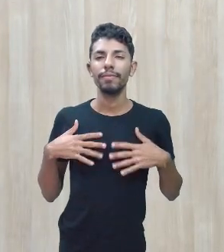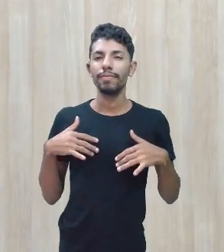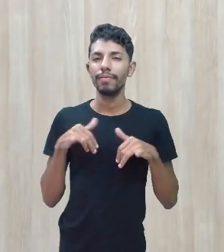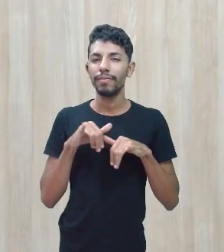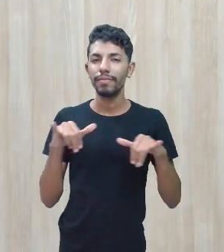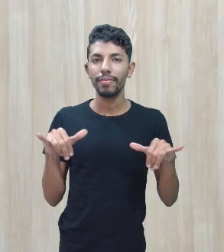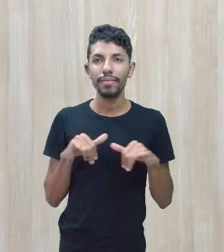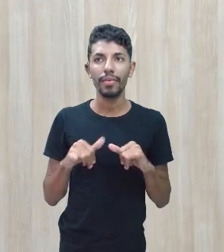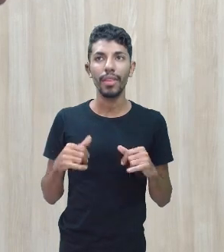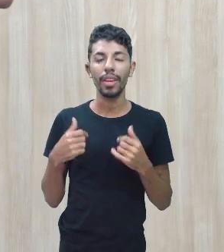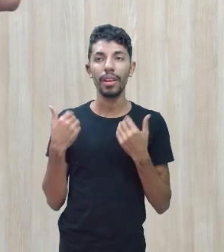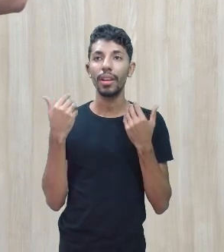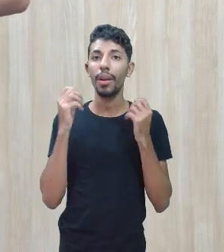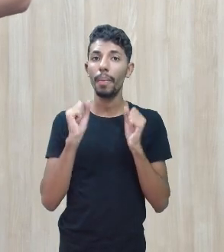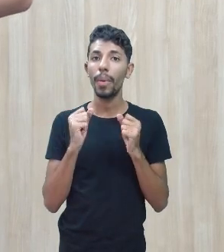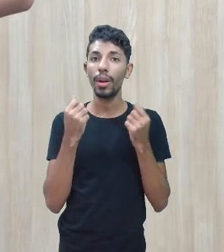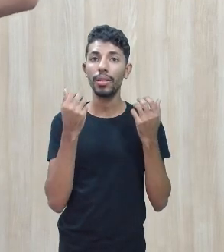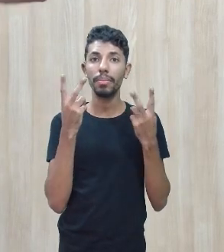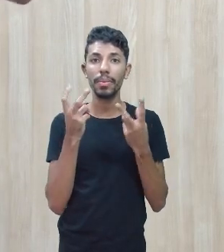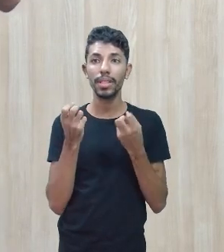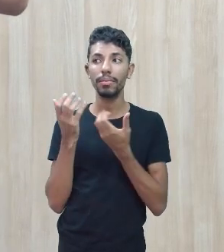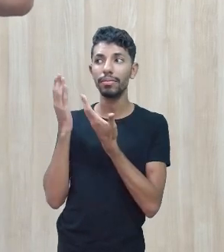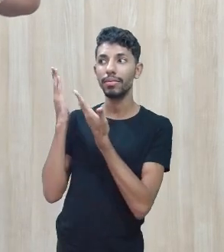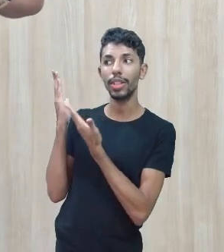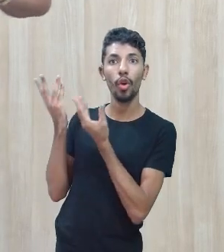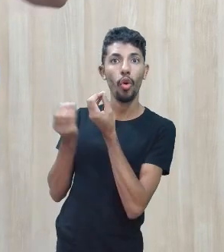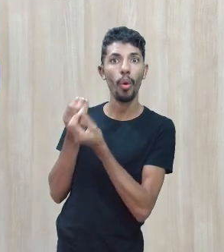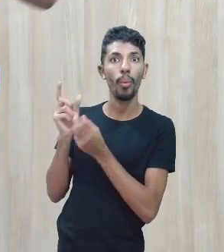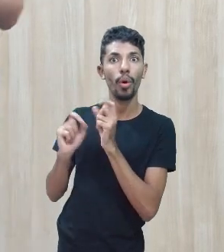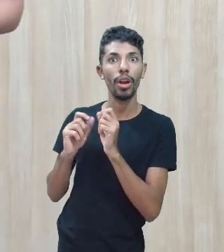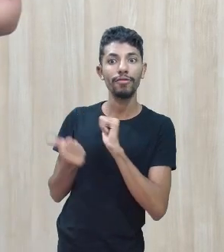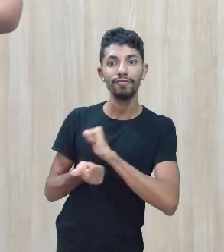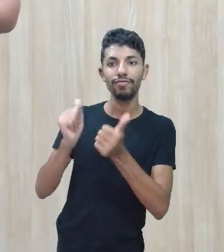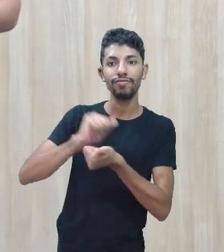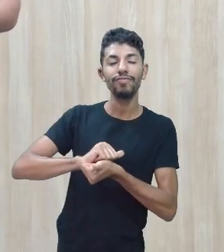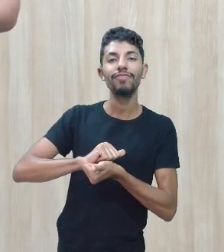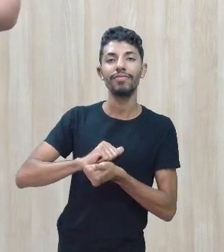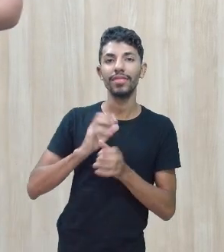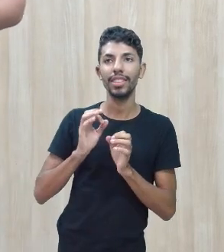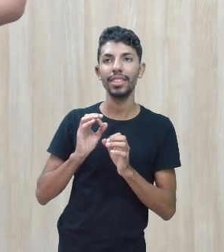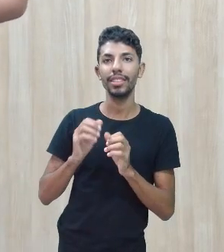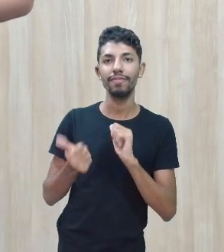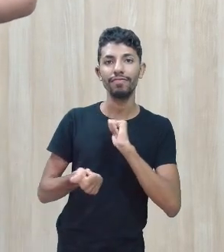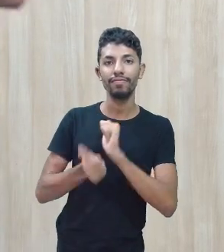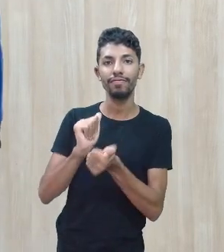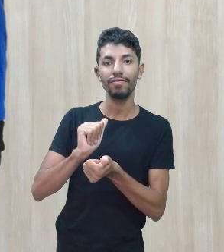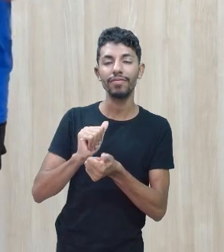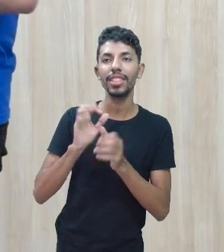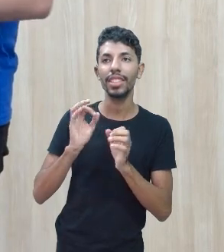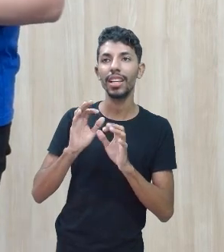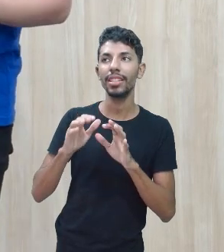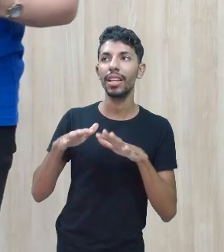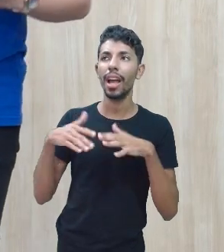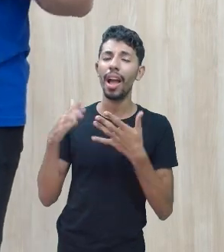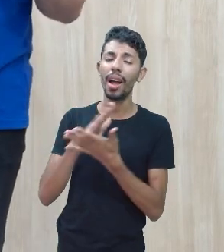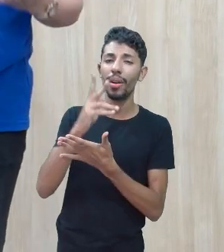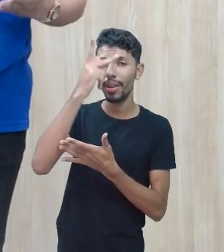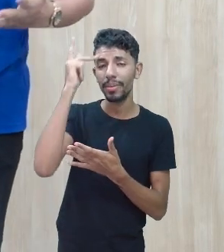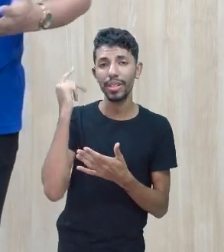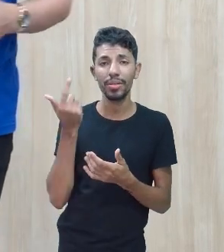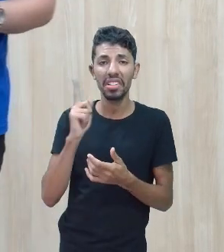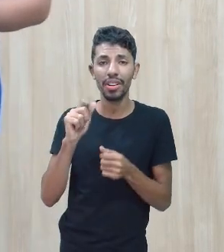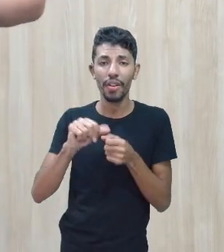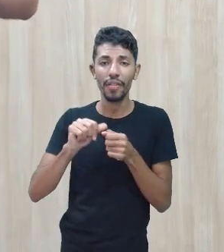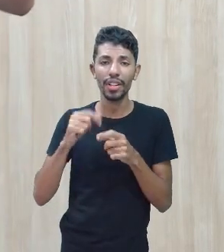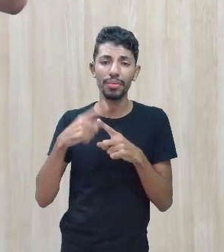isso aqui como um esporte, tá bom? Para quem é agitado demais, é até um negocinho para poder parar. Alguns não fazem porque acham muito